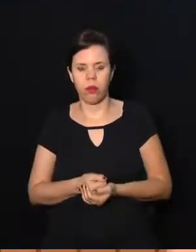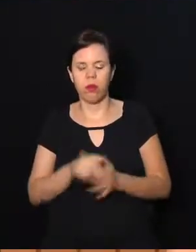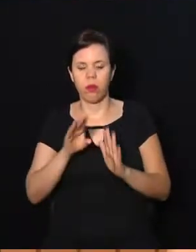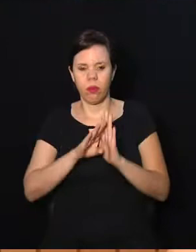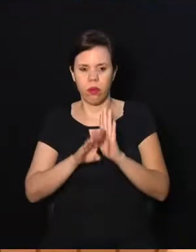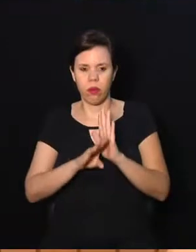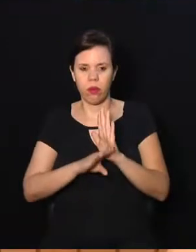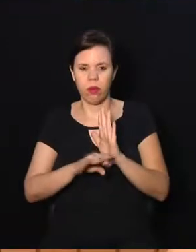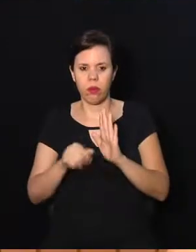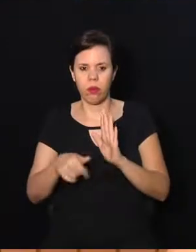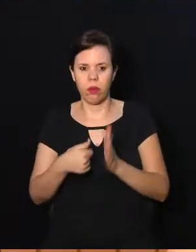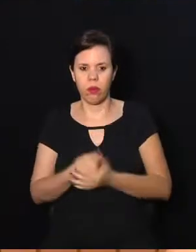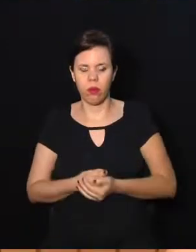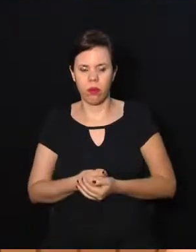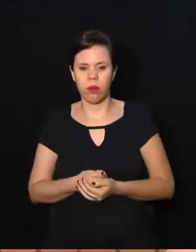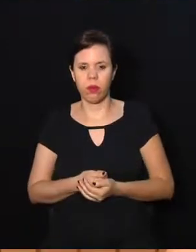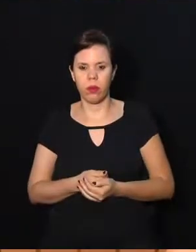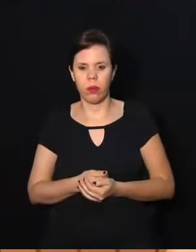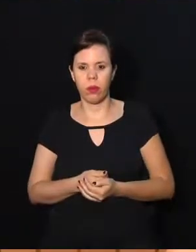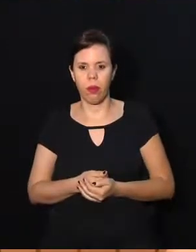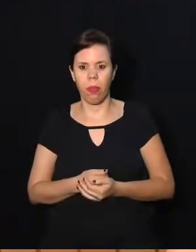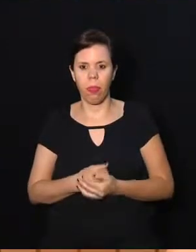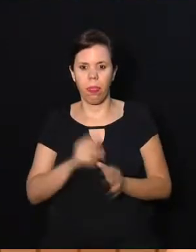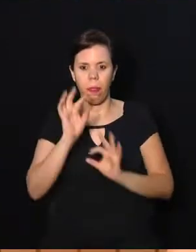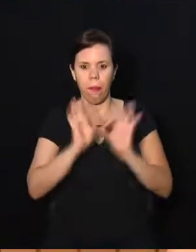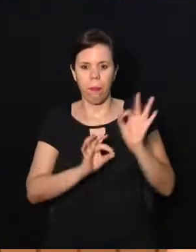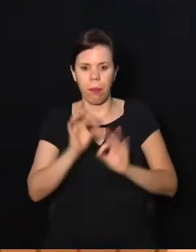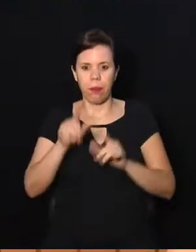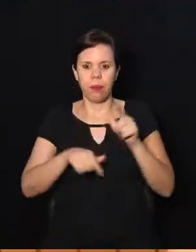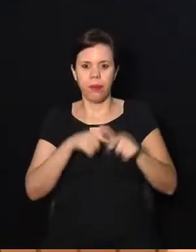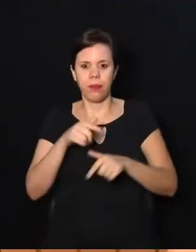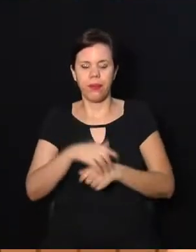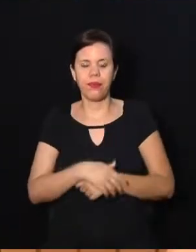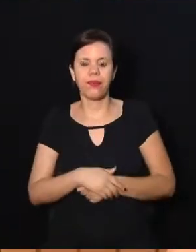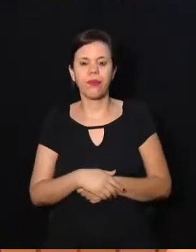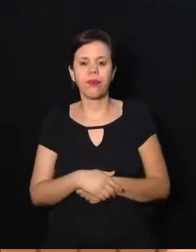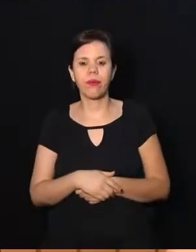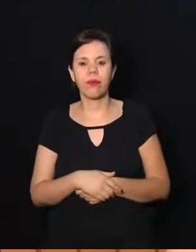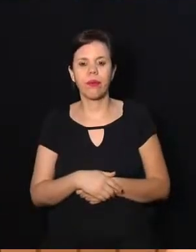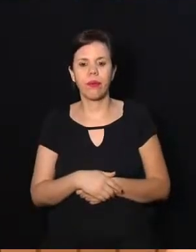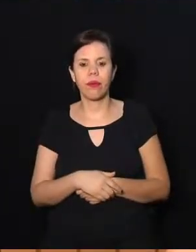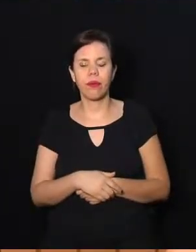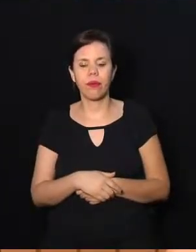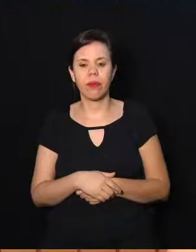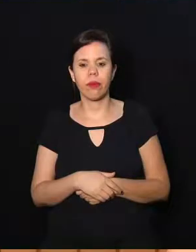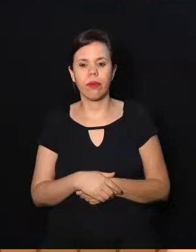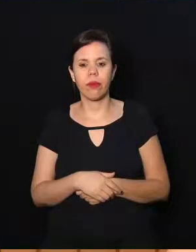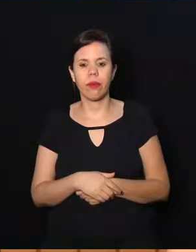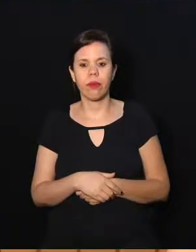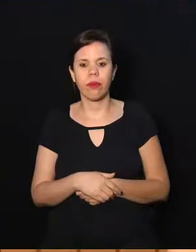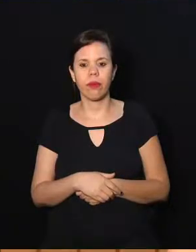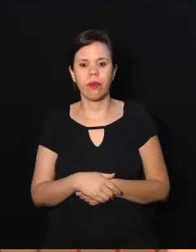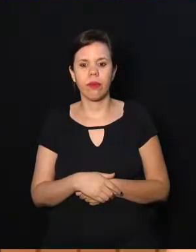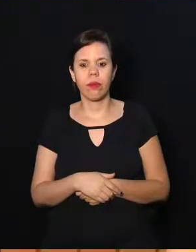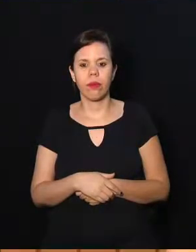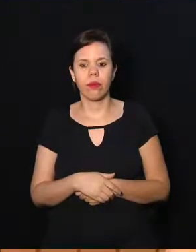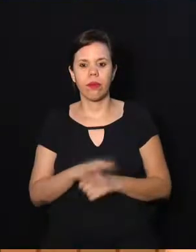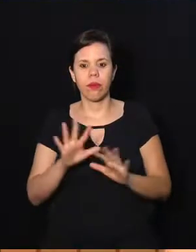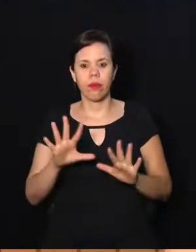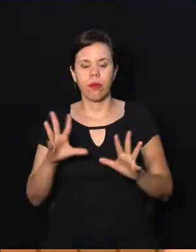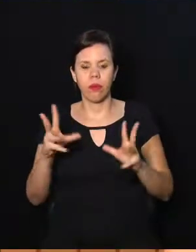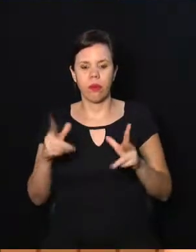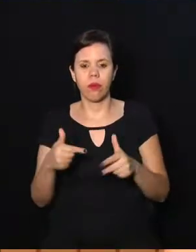programas, né? Dos planos de trabalho na vereança. Mas todas